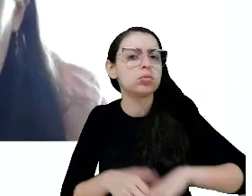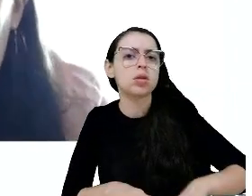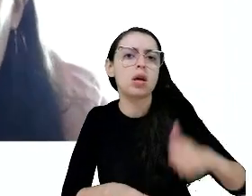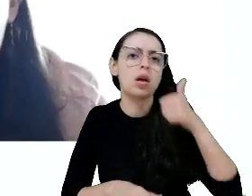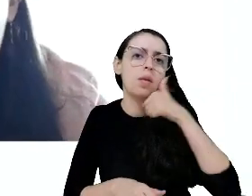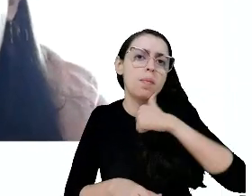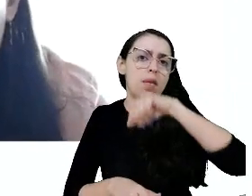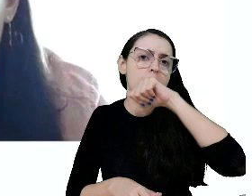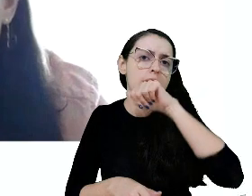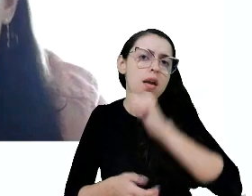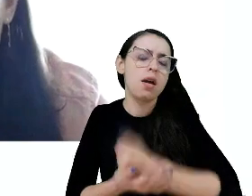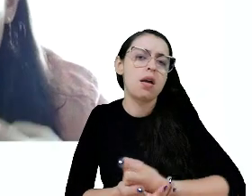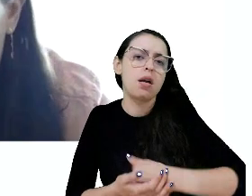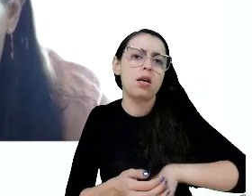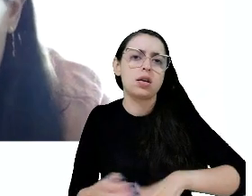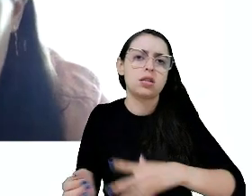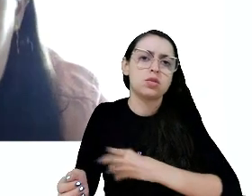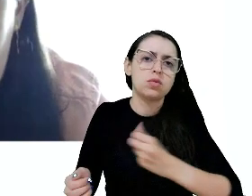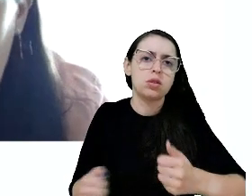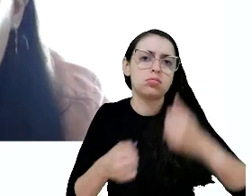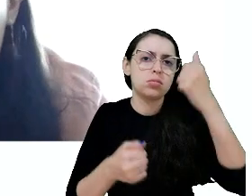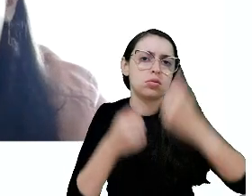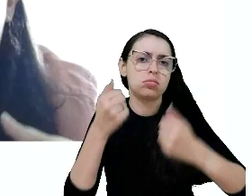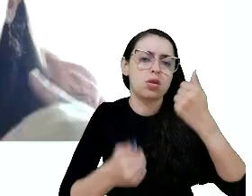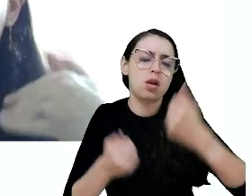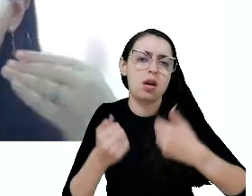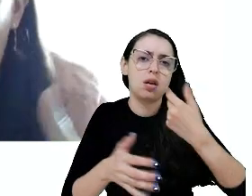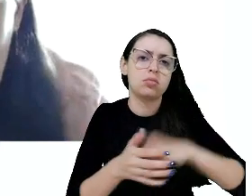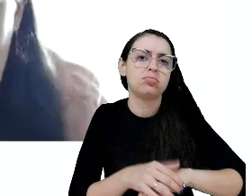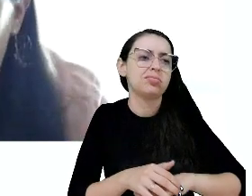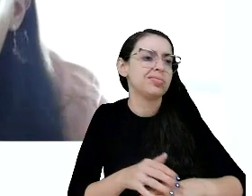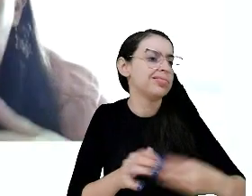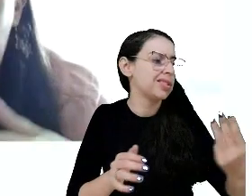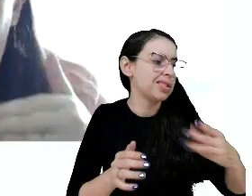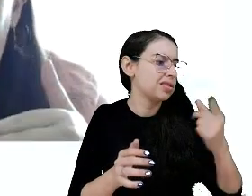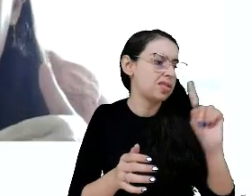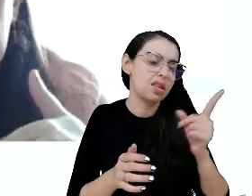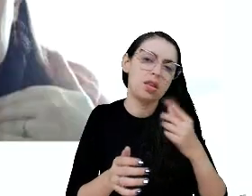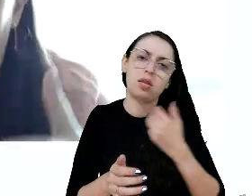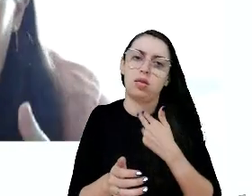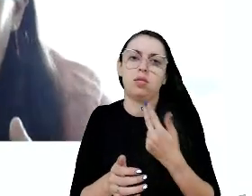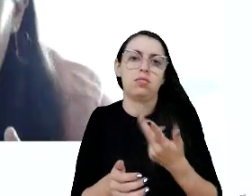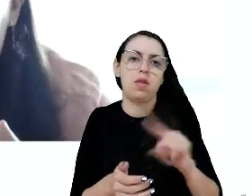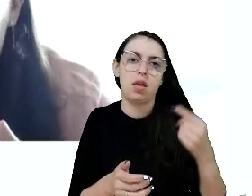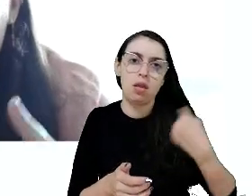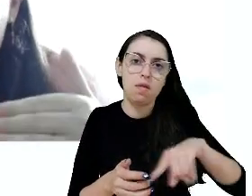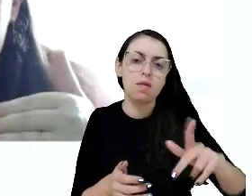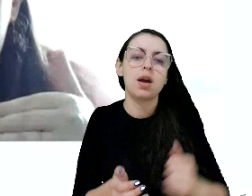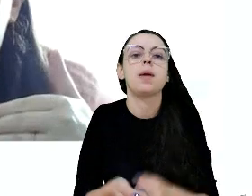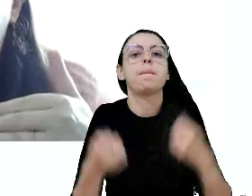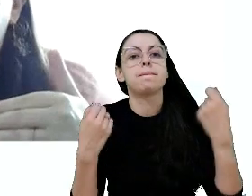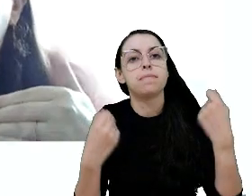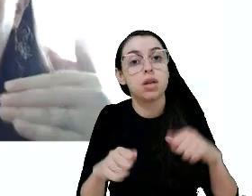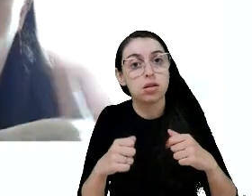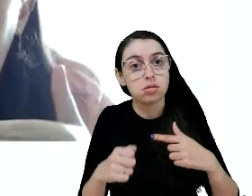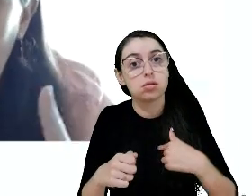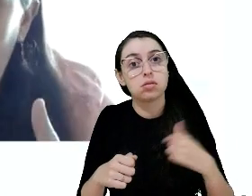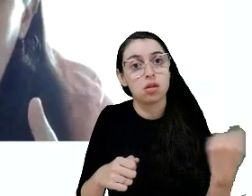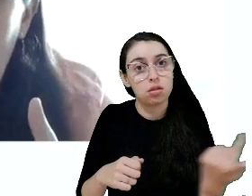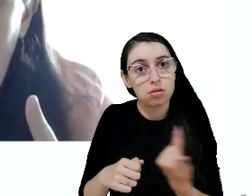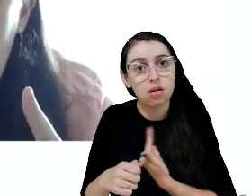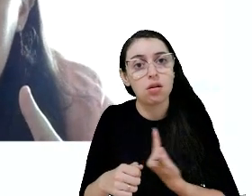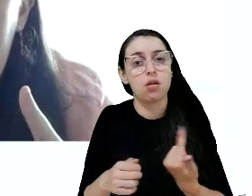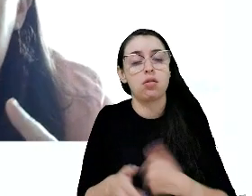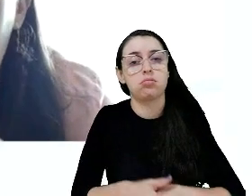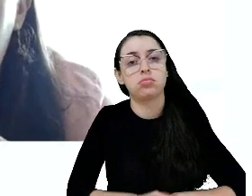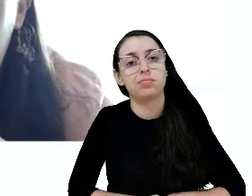de mulheres e crianças em situação de violência com os nossos próprios veículos, sem depender de terceiros, porque muitas vezes não acontece, o que a gente precisa não vem